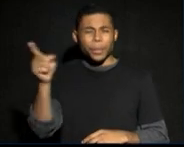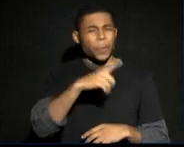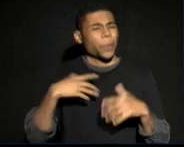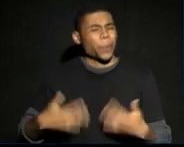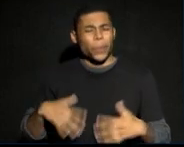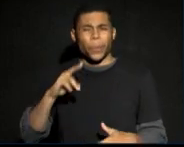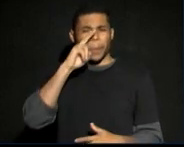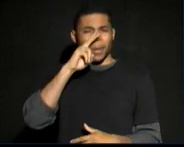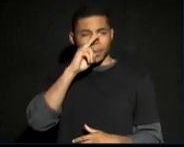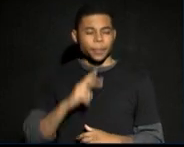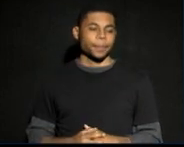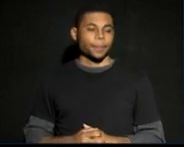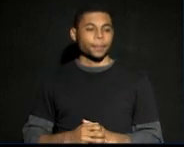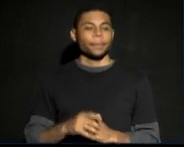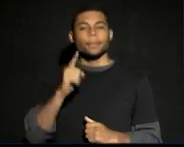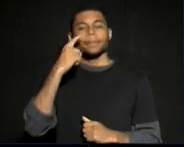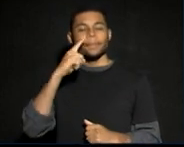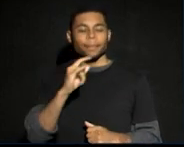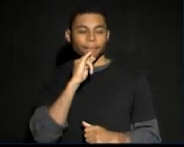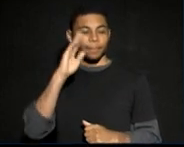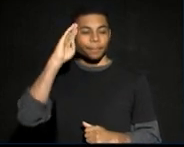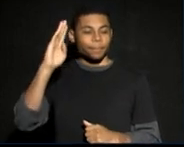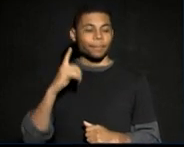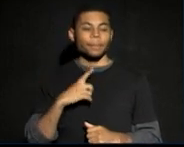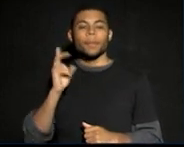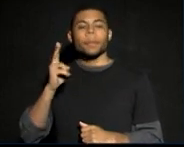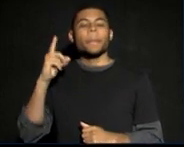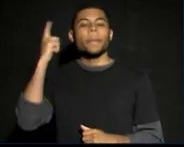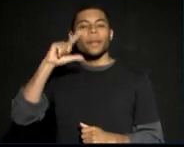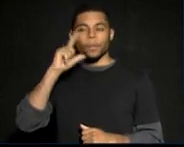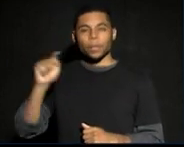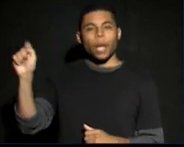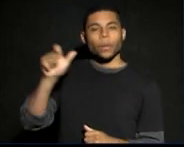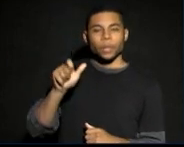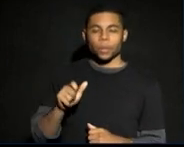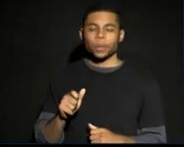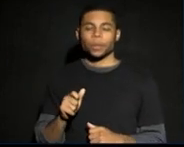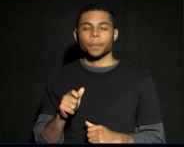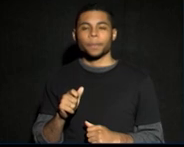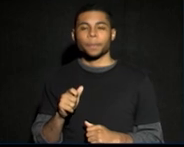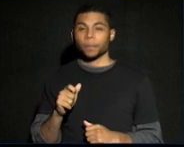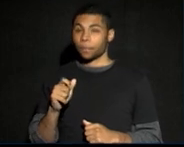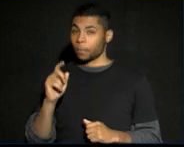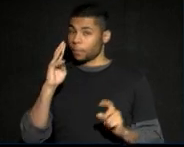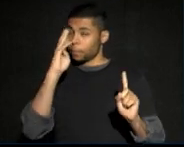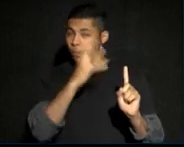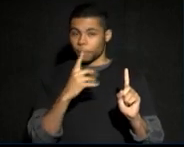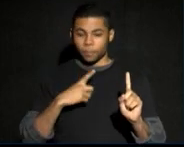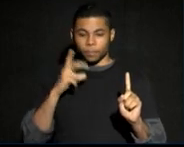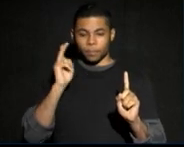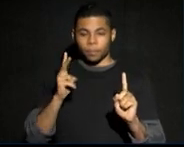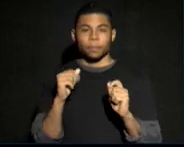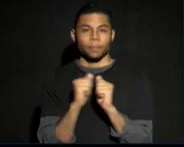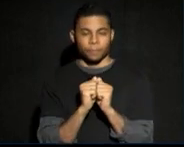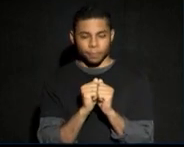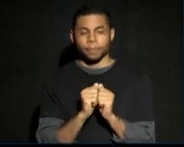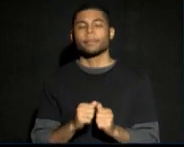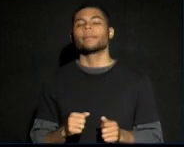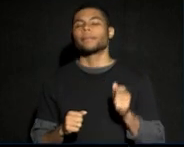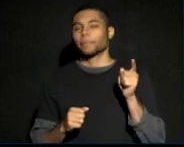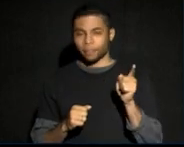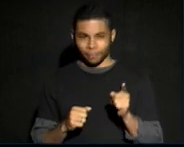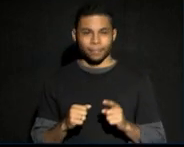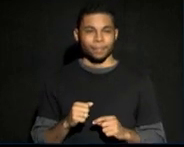impactante está porque você vê assim principalmente nas beneficiários do auxílio o abusador vai junto com elas para agência